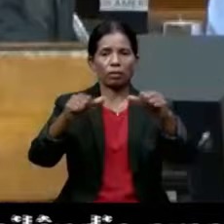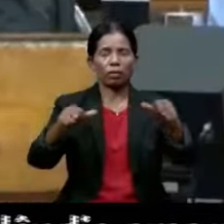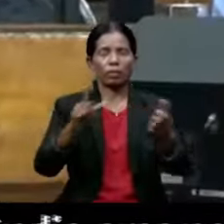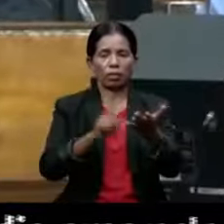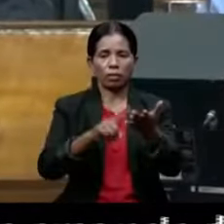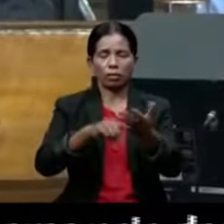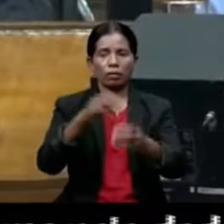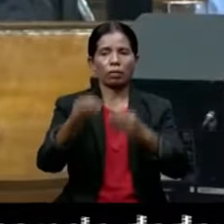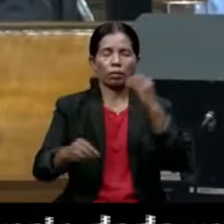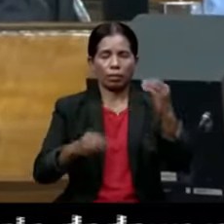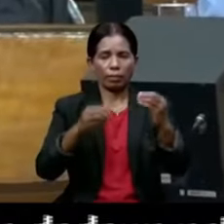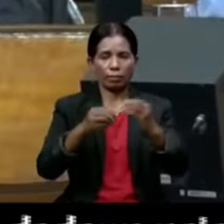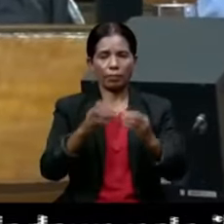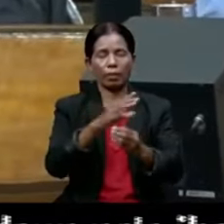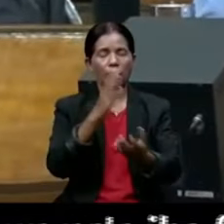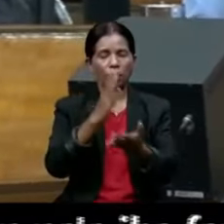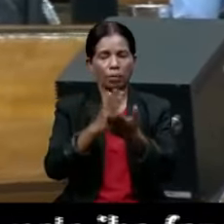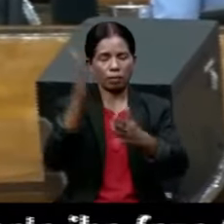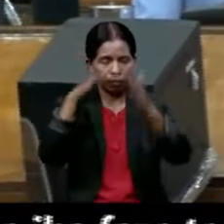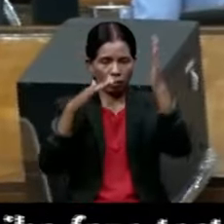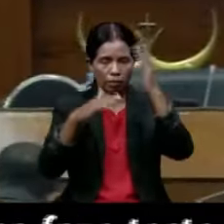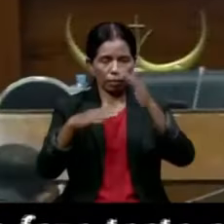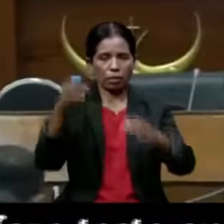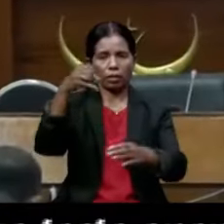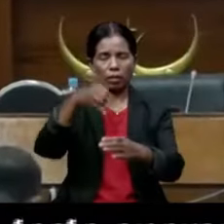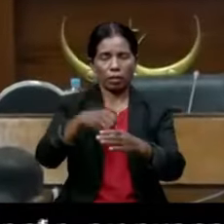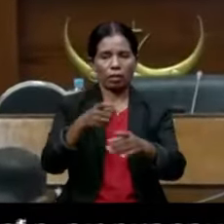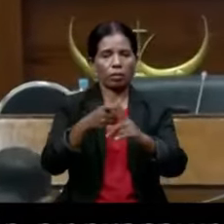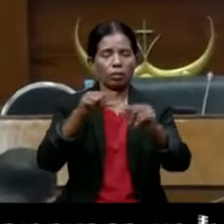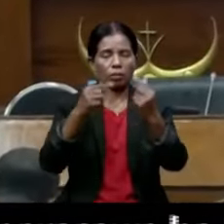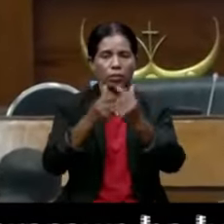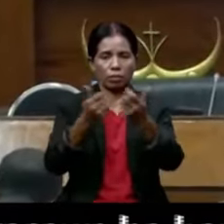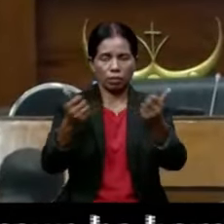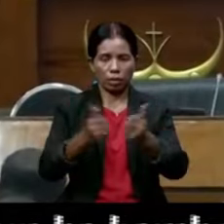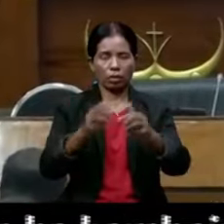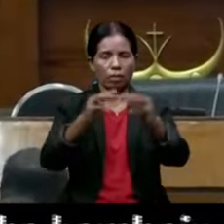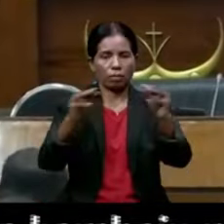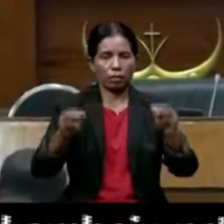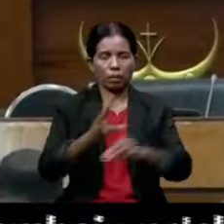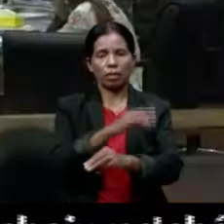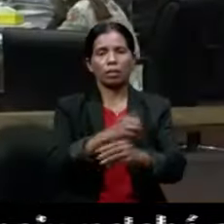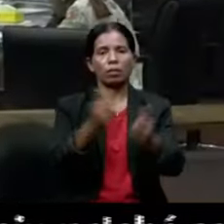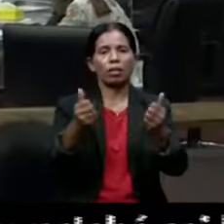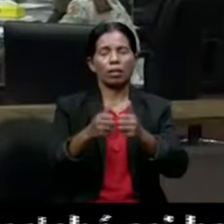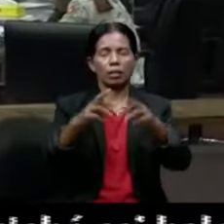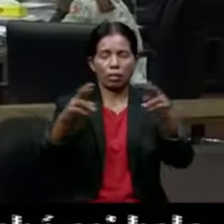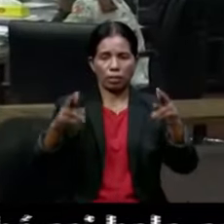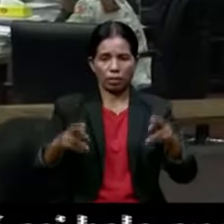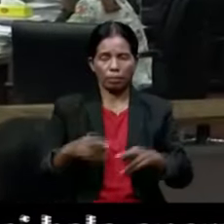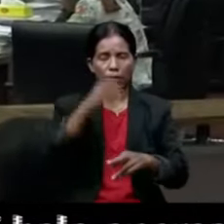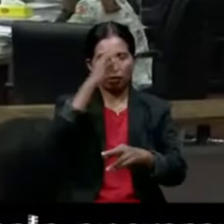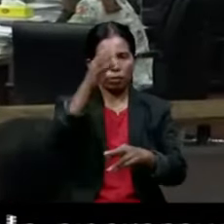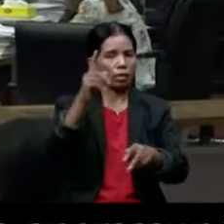disku solus evita problem involve grupu arti marsiais no arti ritual at